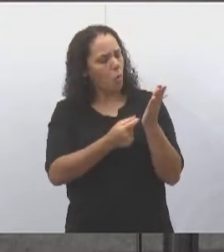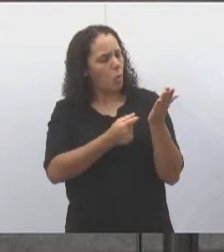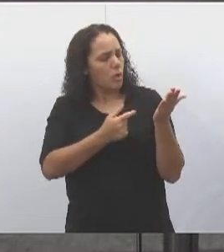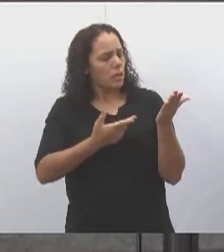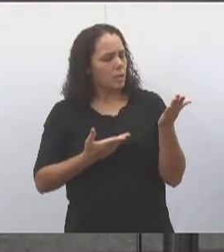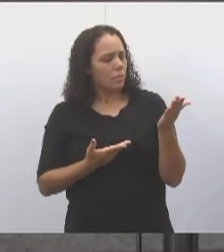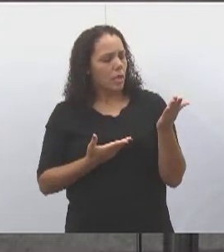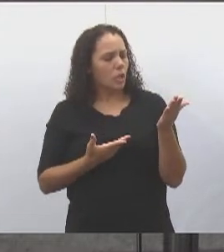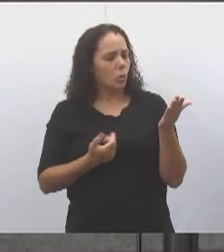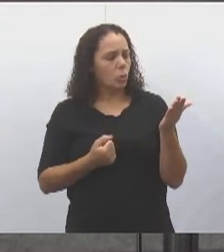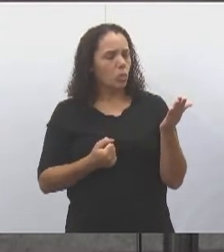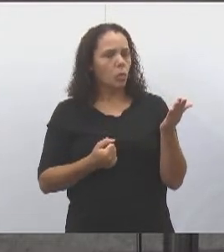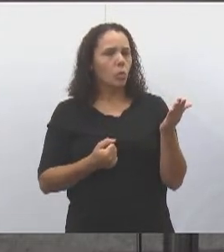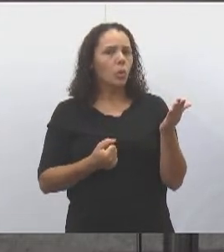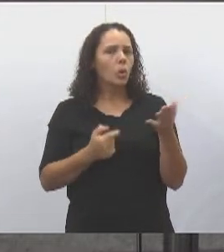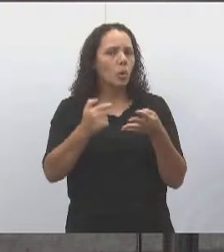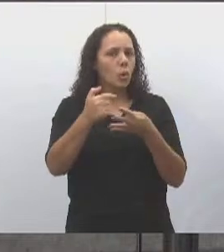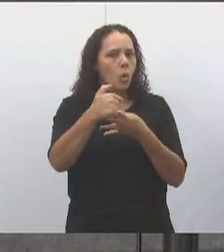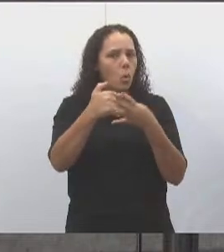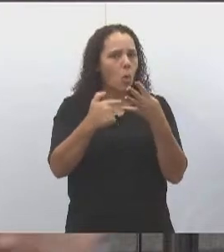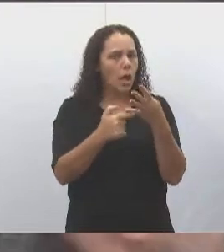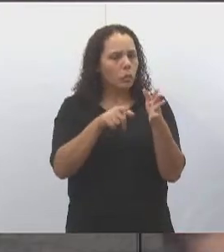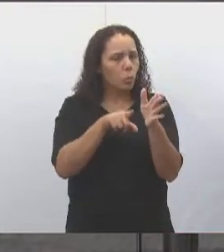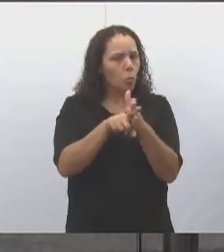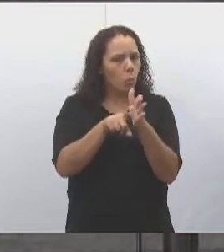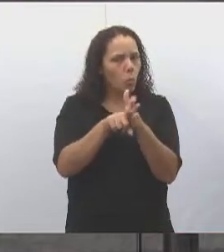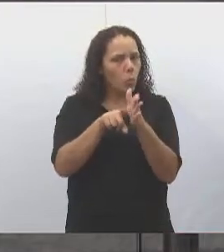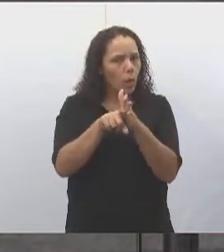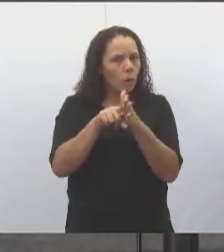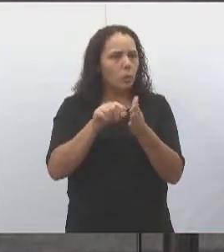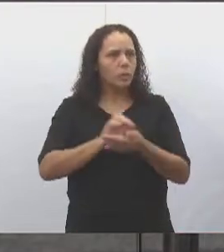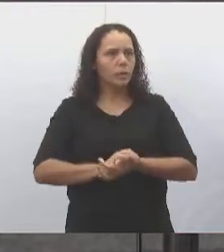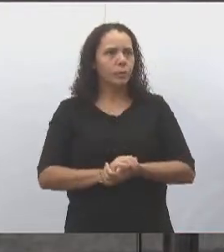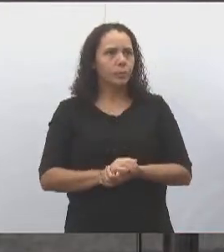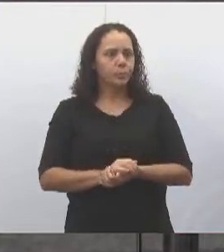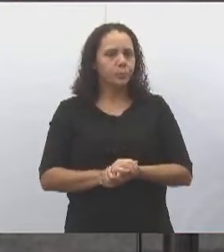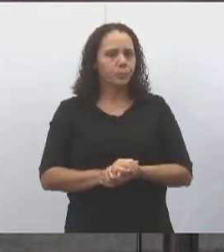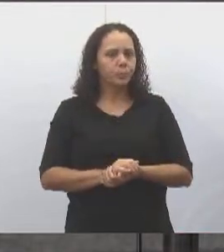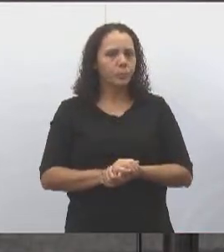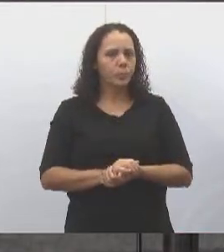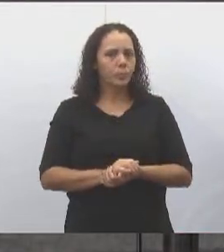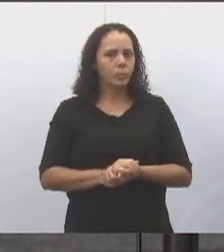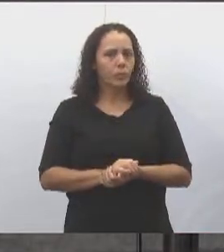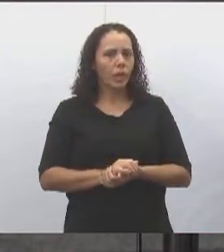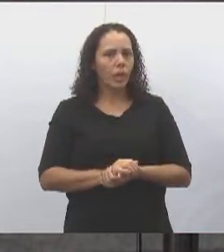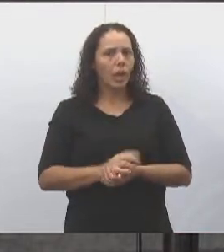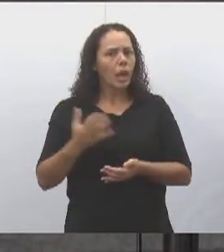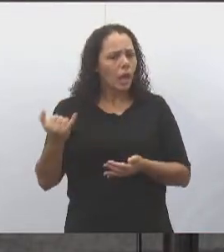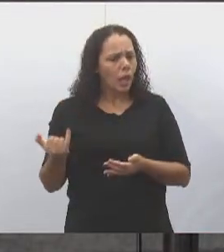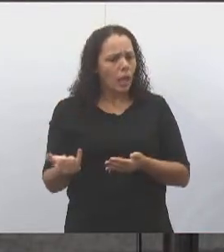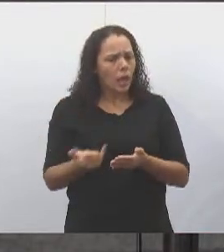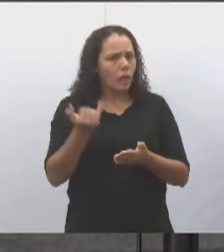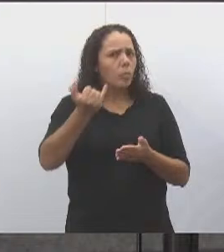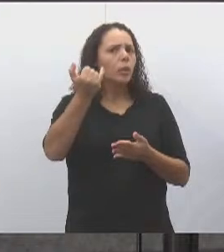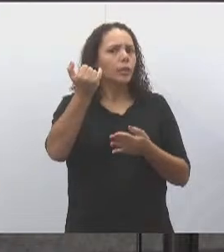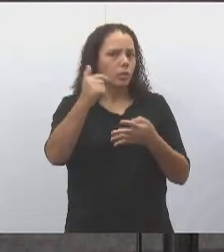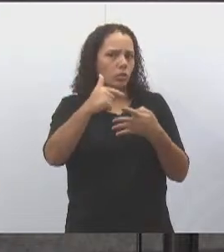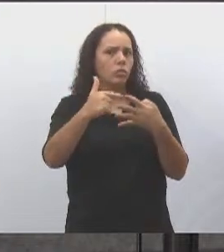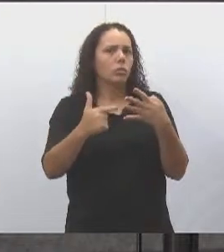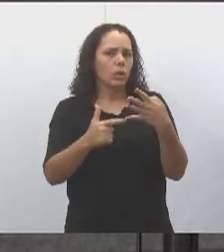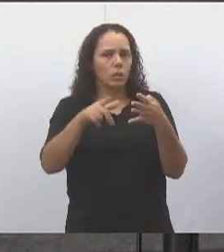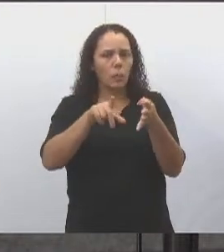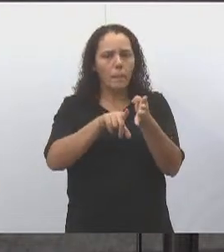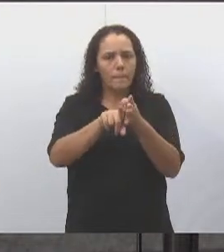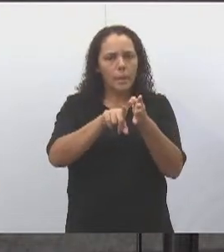reportar aqui a 3, 4 questões que são de fundamental importância